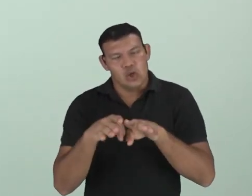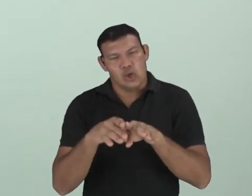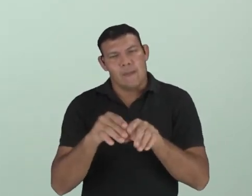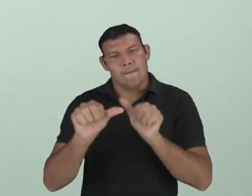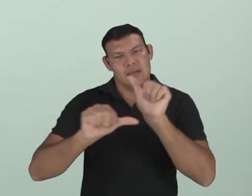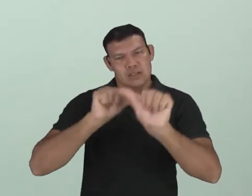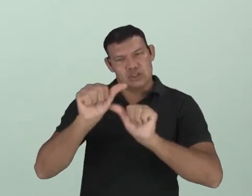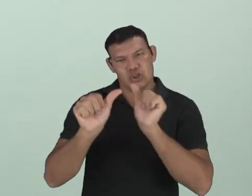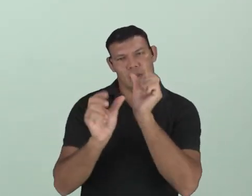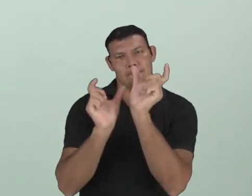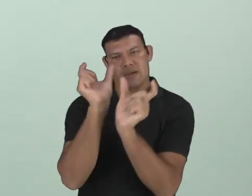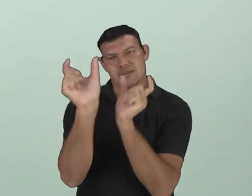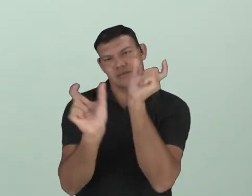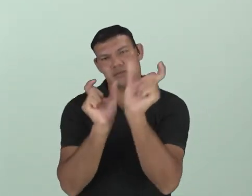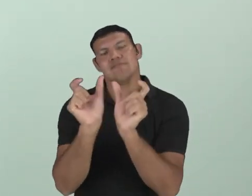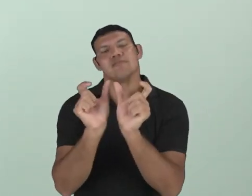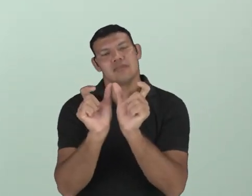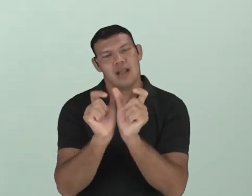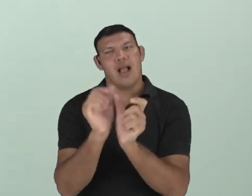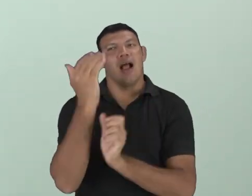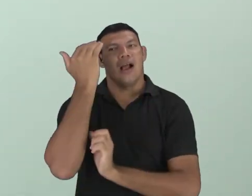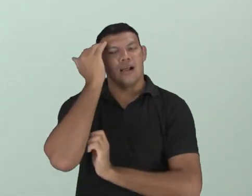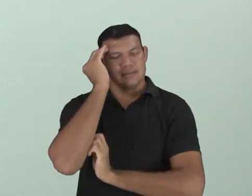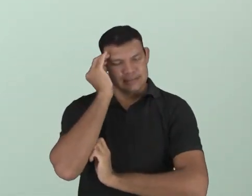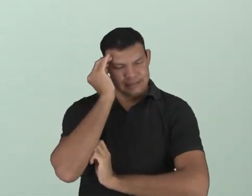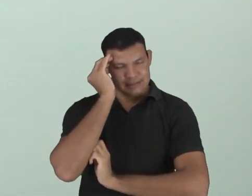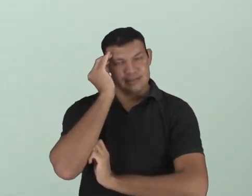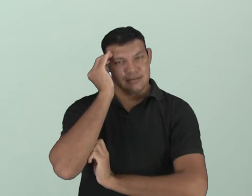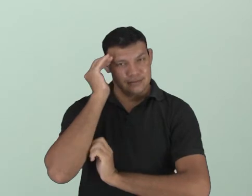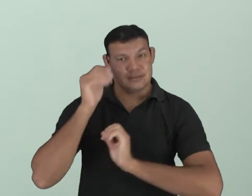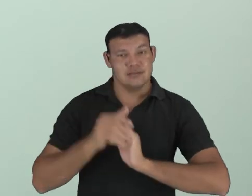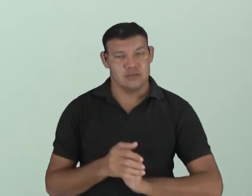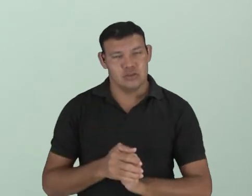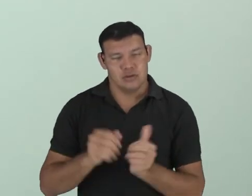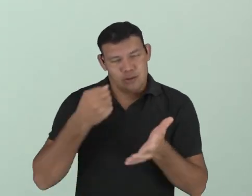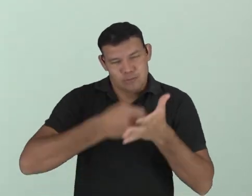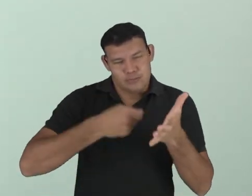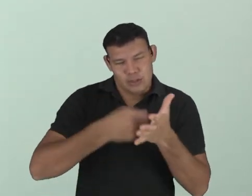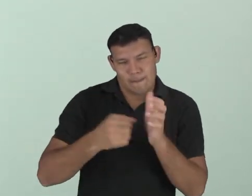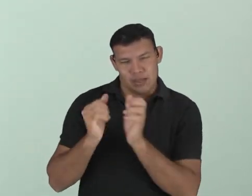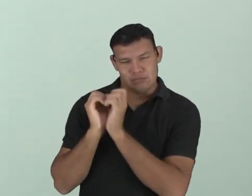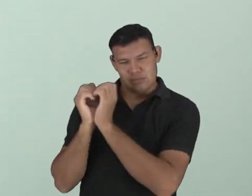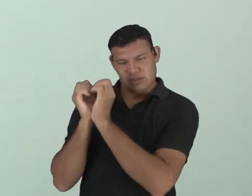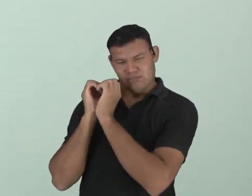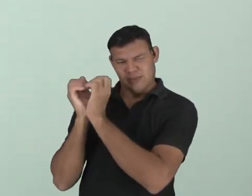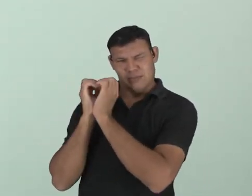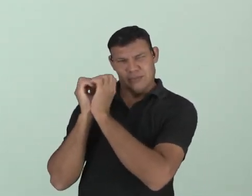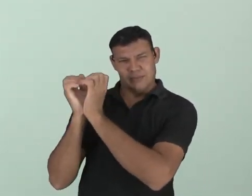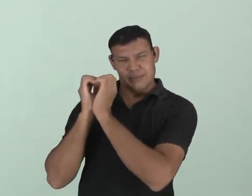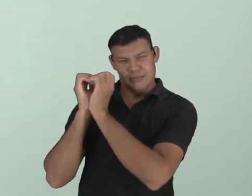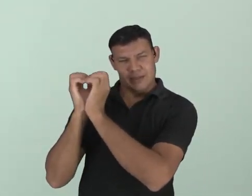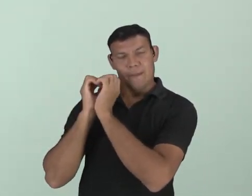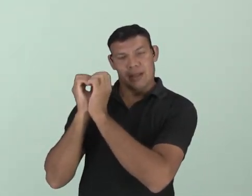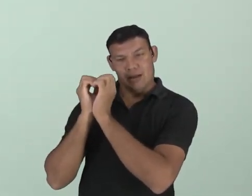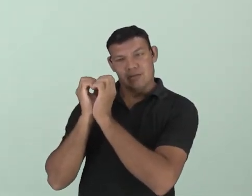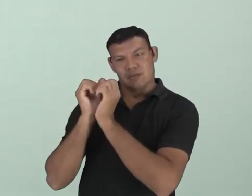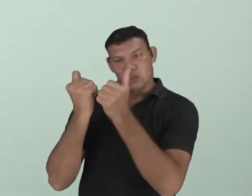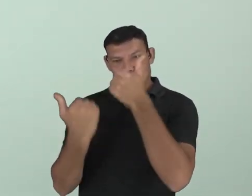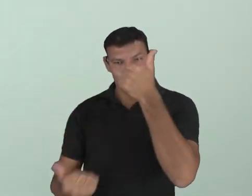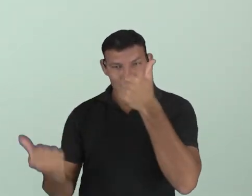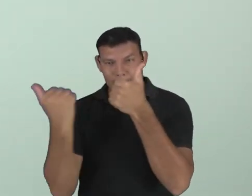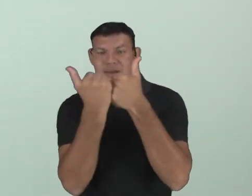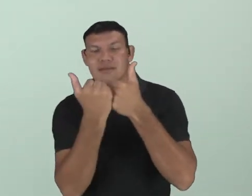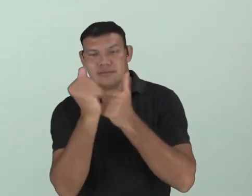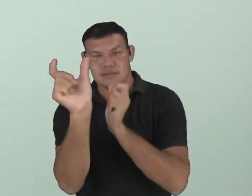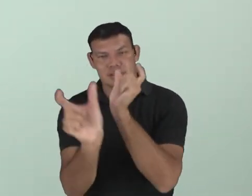compreensão, o que faz com que você tenha um esforço maior do cérebro, fazer essa substituição de termos